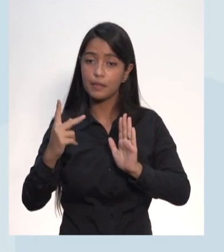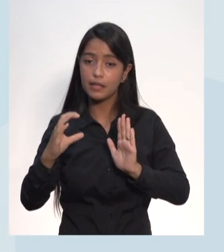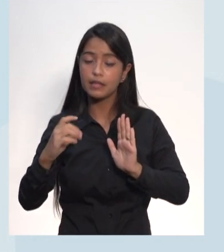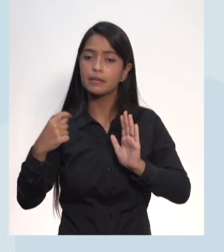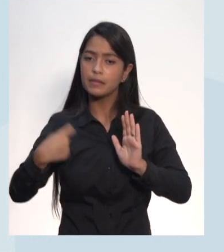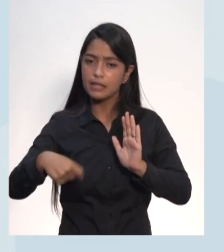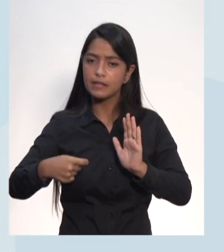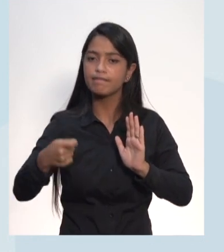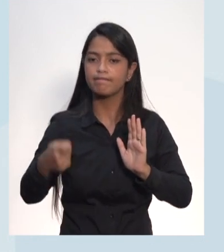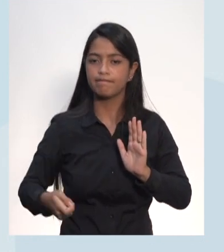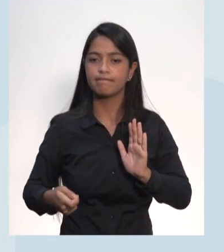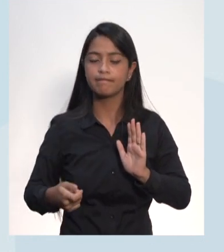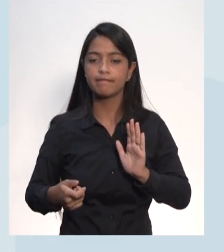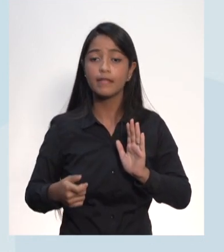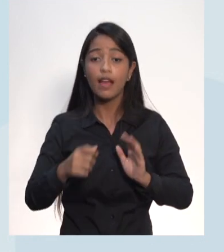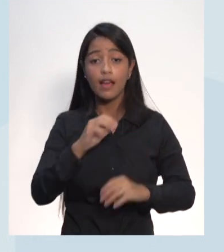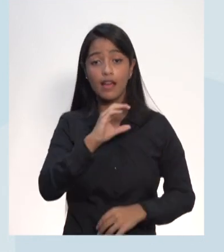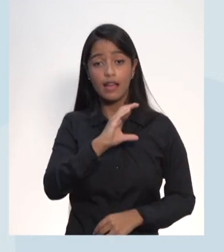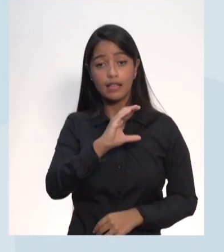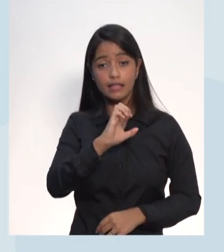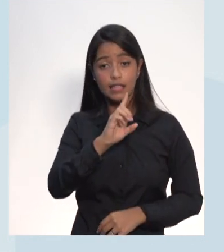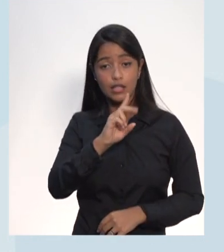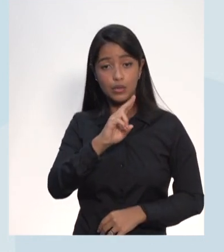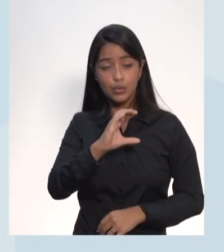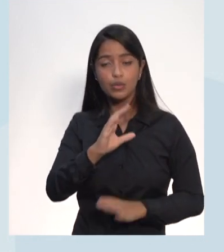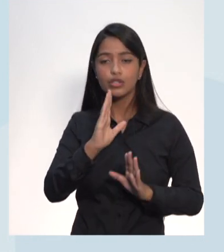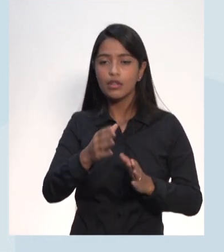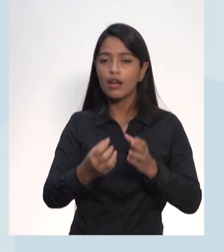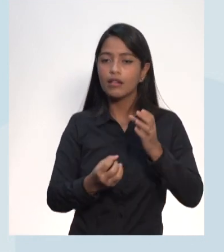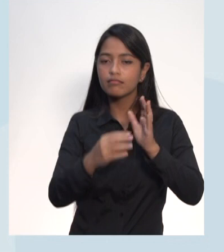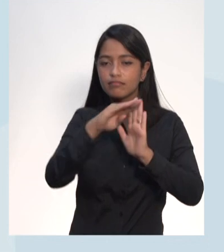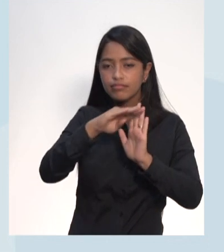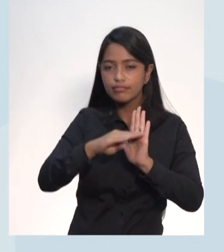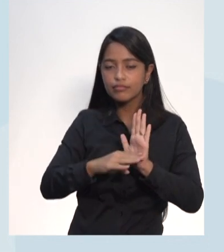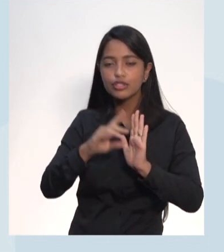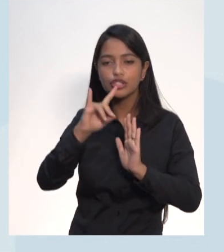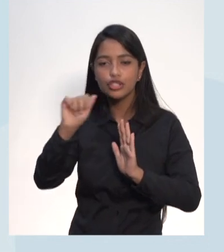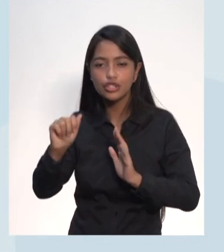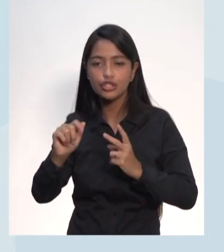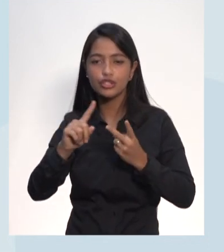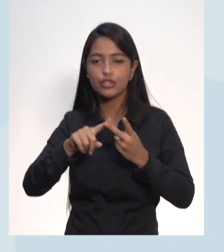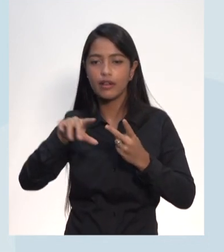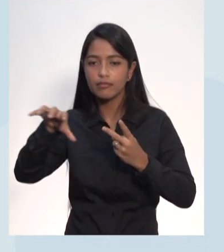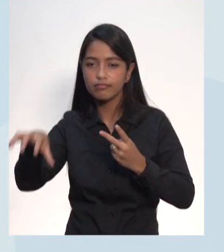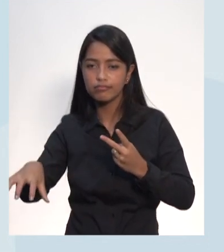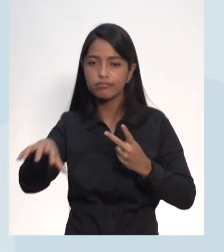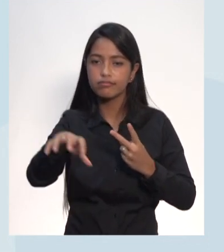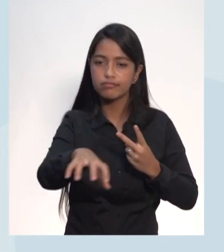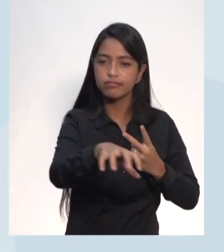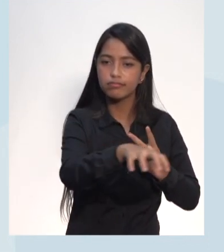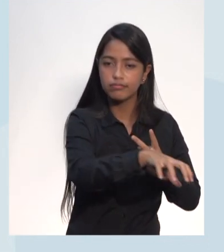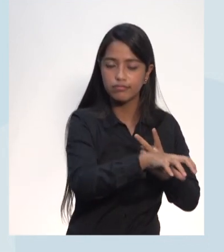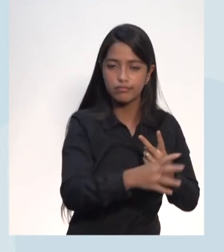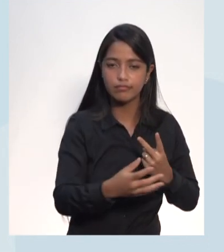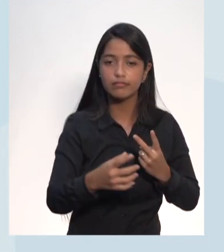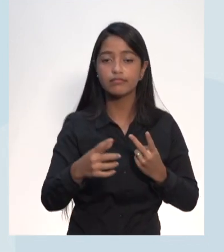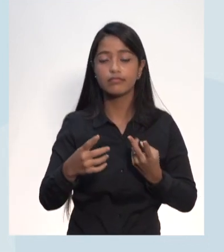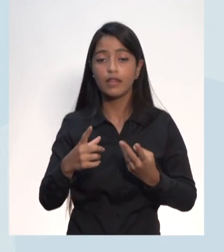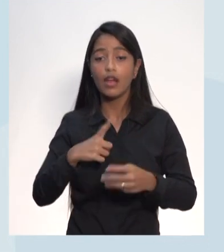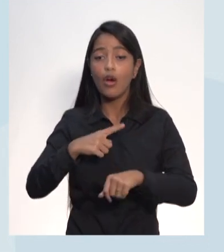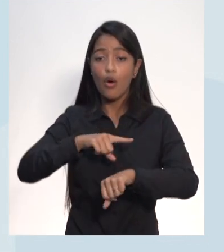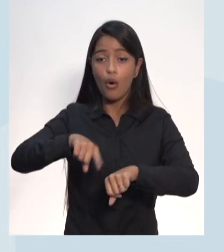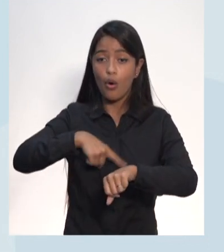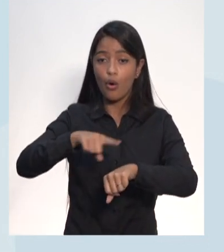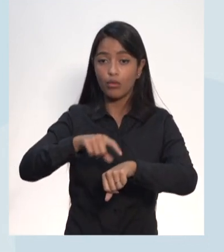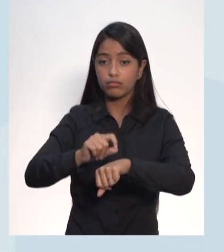SEDUC institucionalizou aí até os dias, a ATPC por área, temos um número maior de horas aí para desenvolver